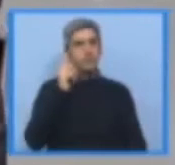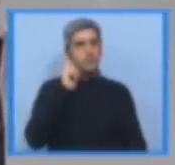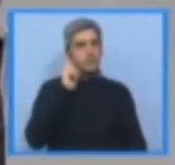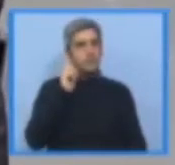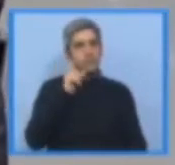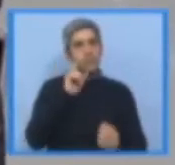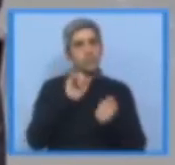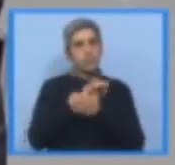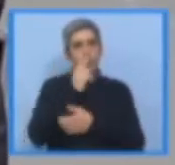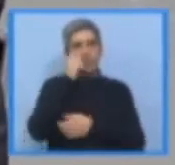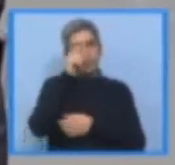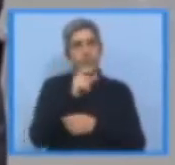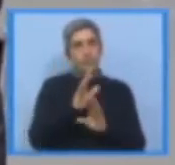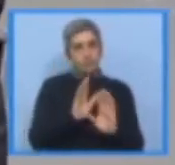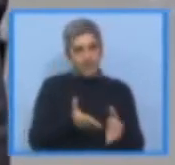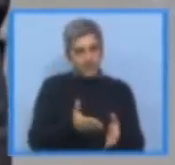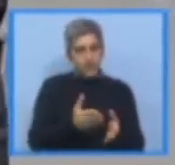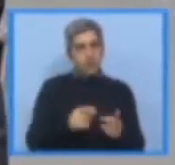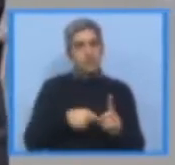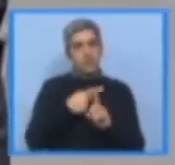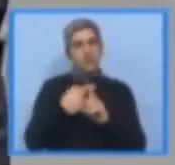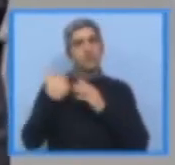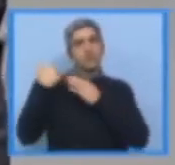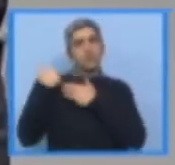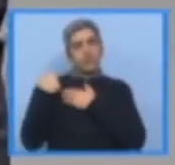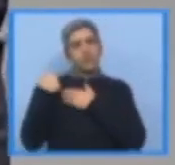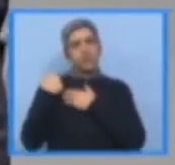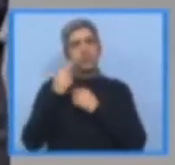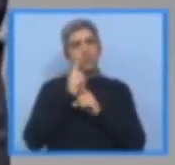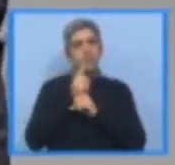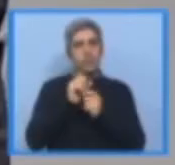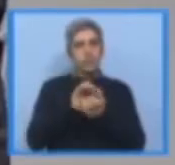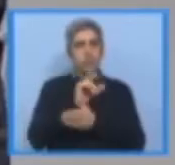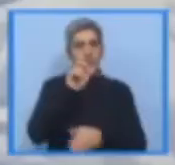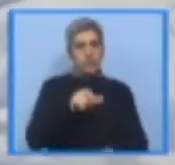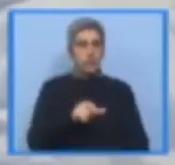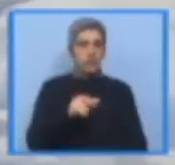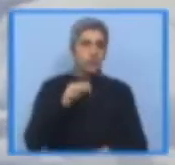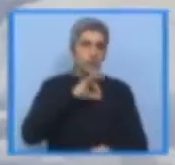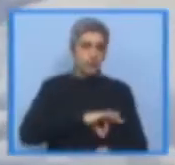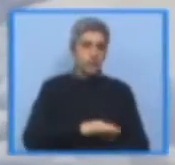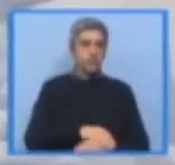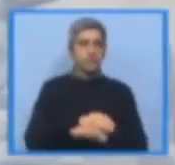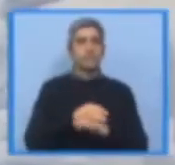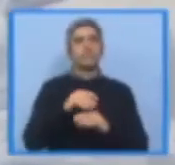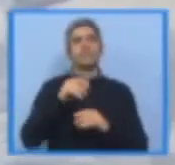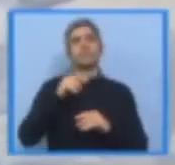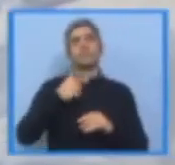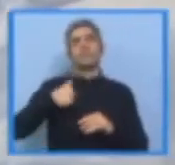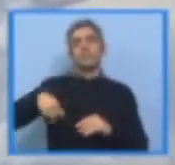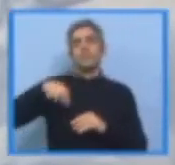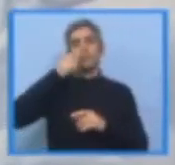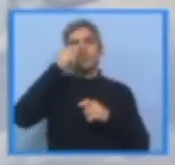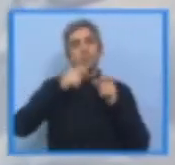da figura do jornalista e depois para as responsabilidades que caem sobre o mesmo jornalista. E como o consumidor